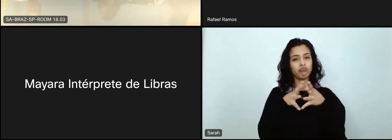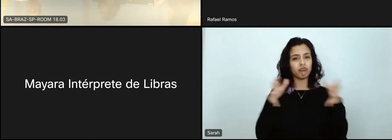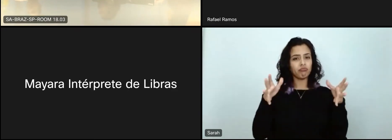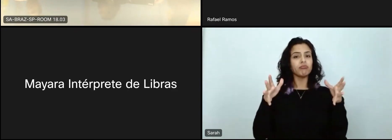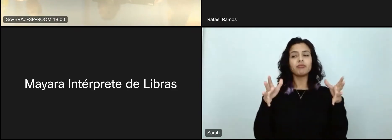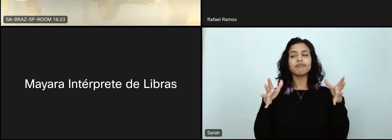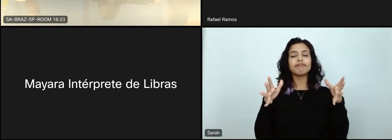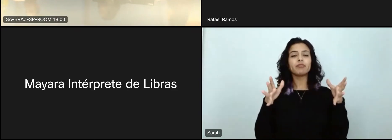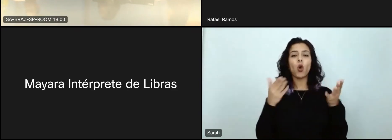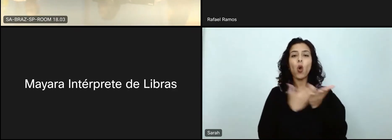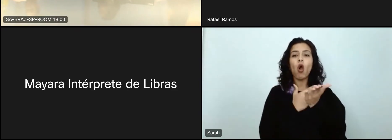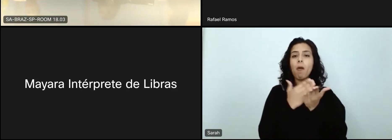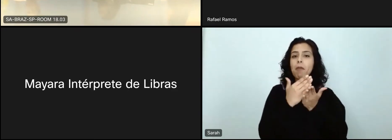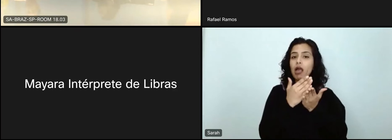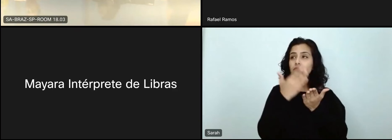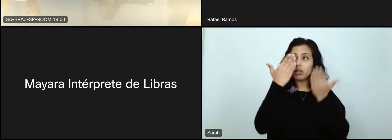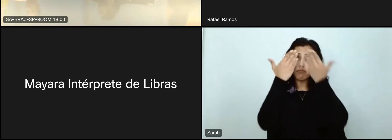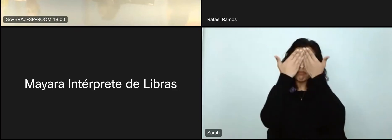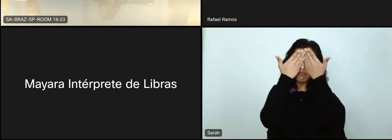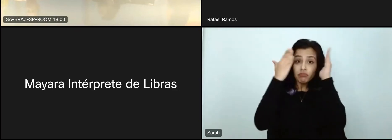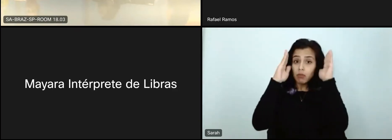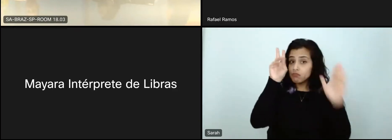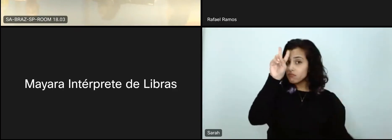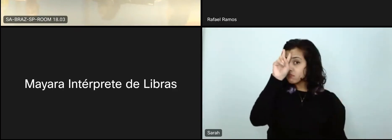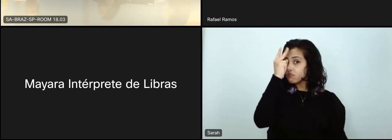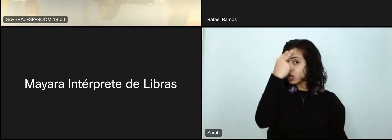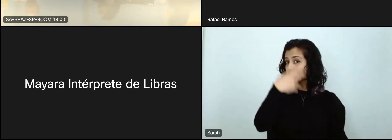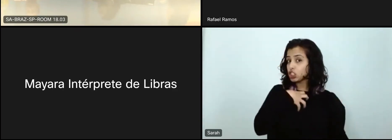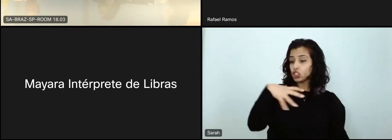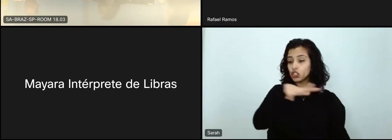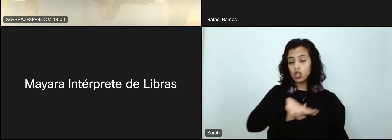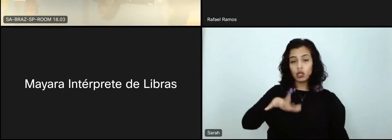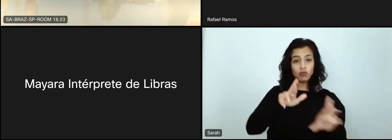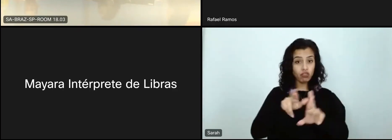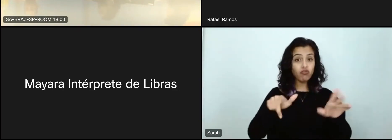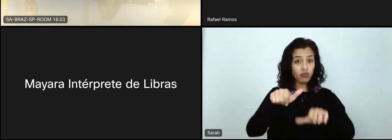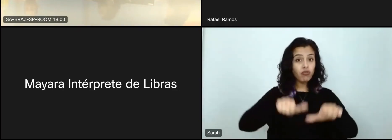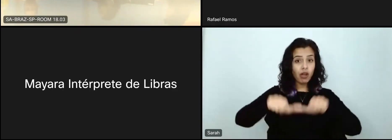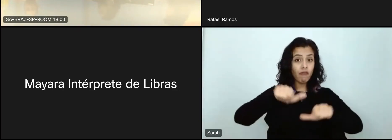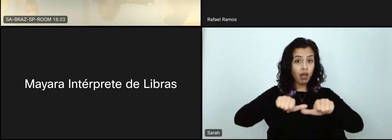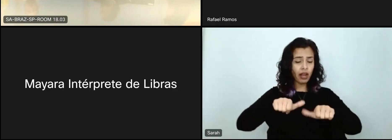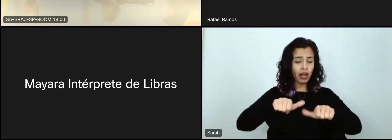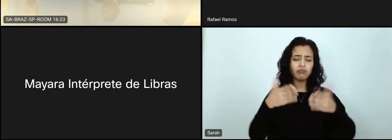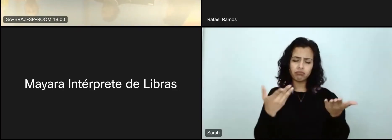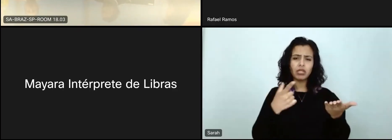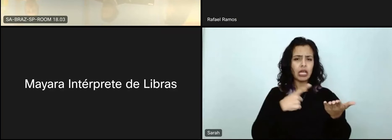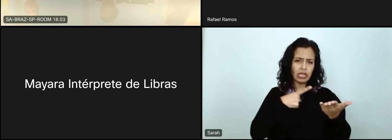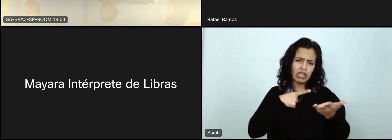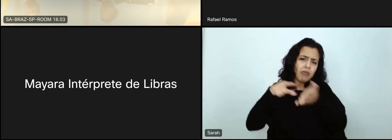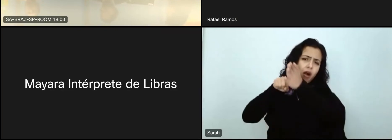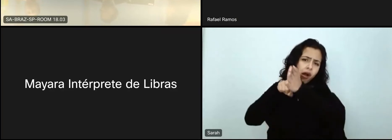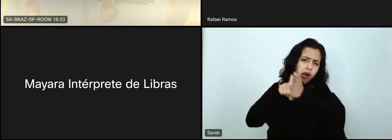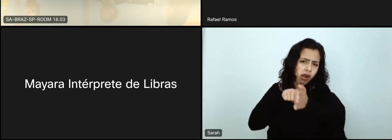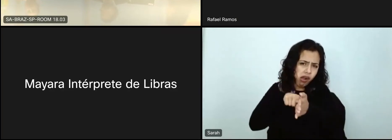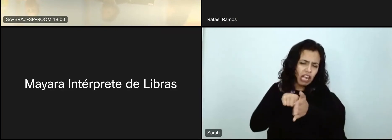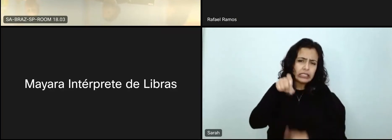uma nova versão daquela situação. Então, de alguma forma, isso também tem algumas pesquisas. A gente vê